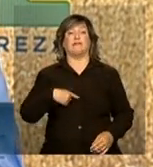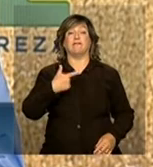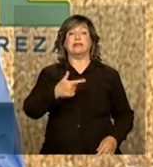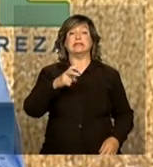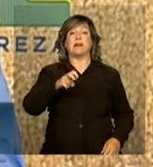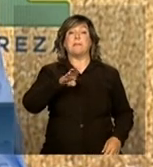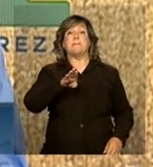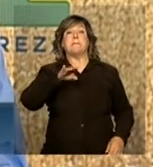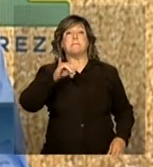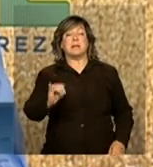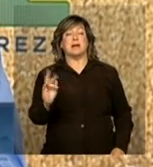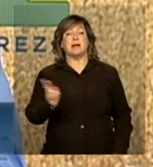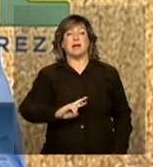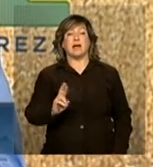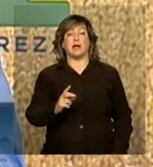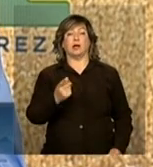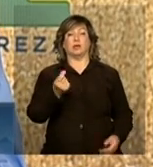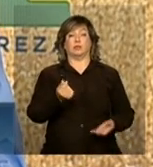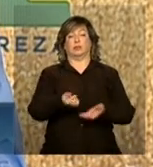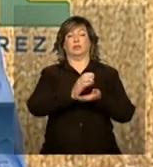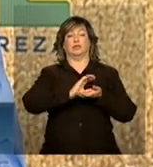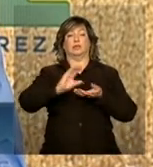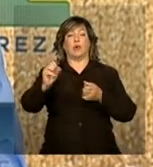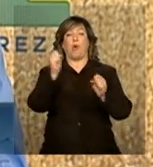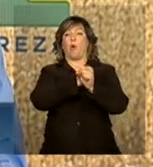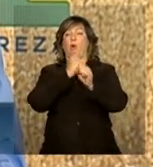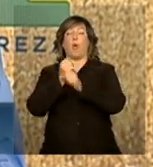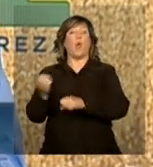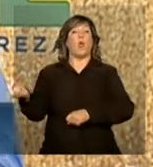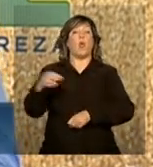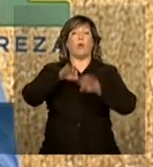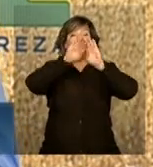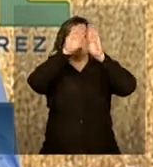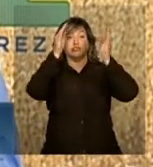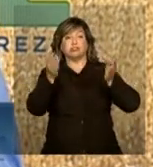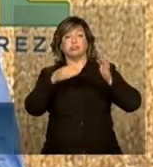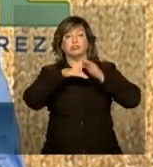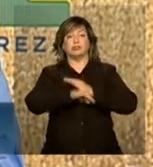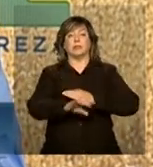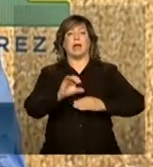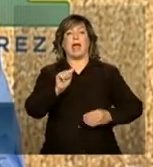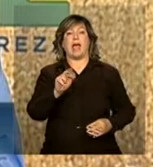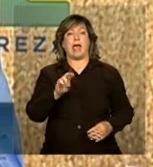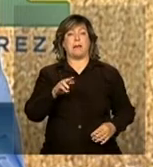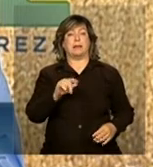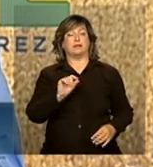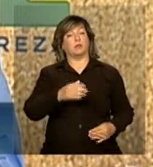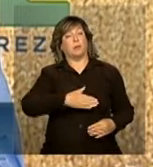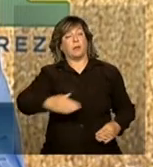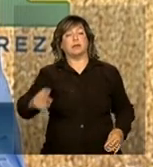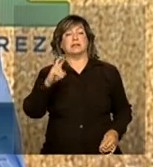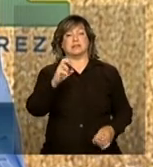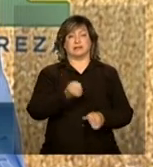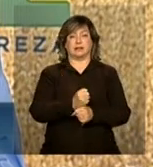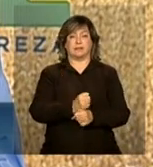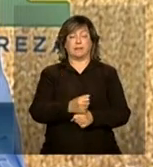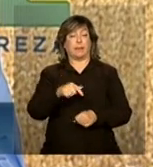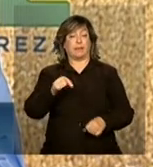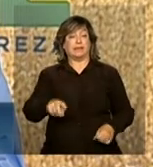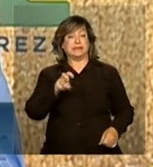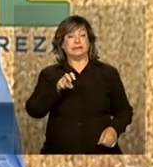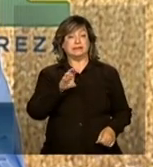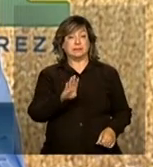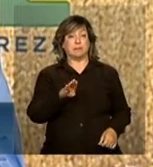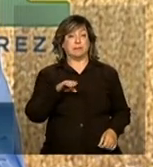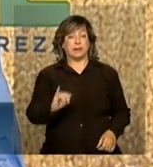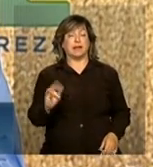reais foram destinados para a construção de novos armazéns nos próximos 5 anos. Dos 5 bilhões de reais disponíveis no atual